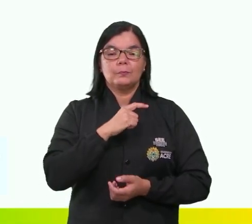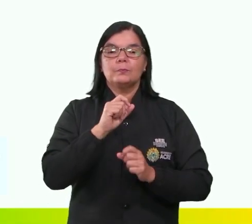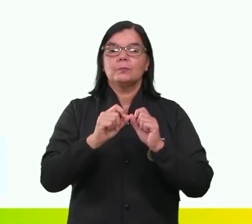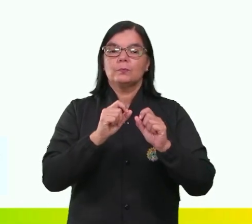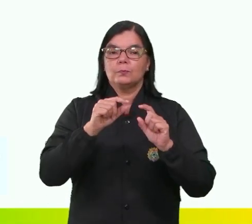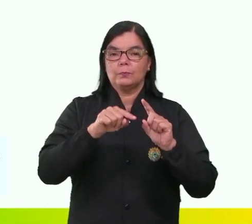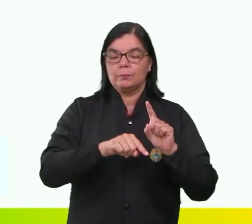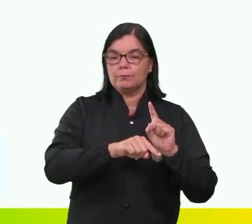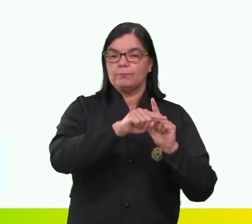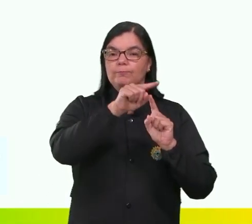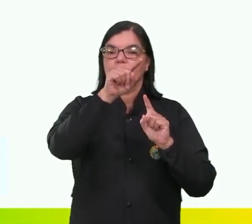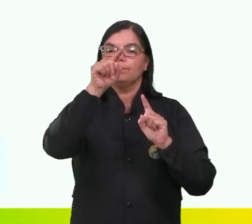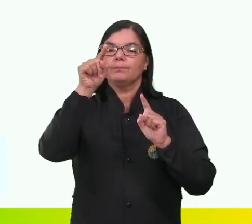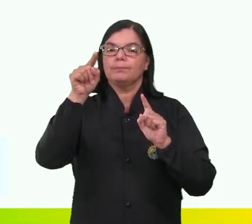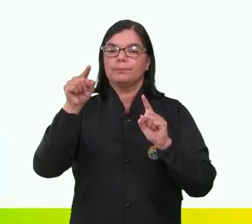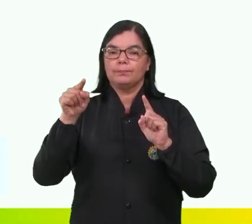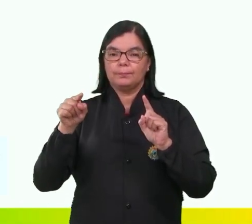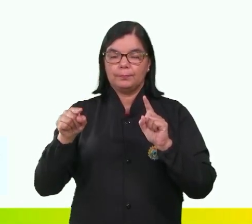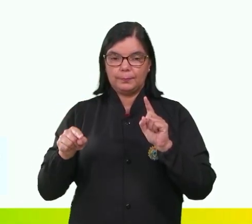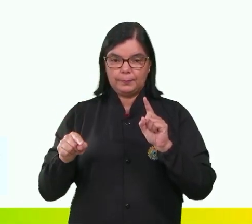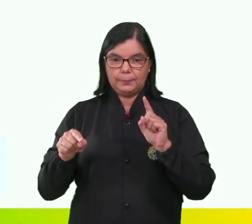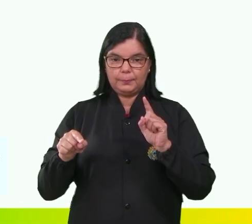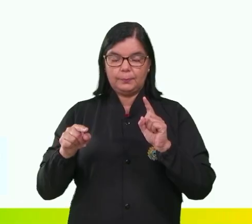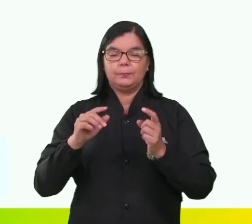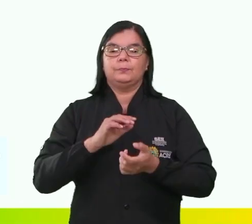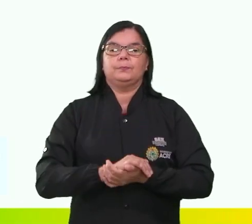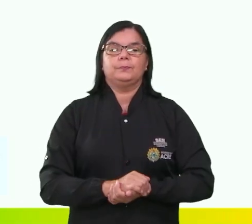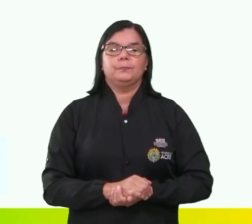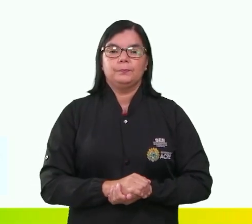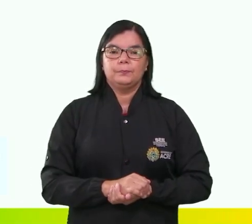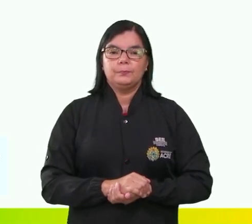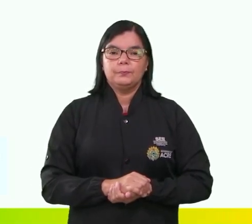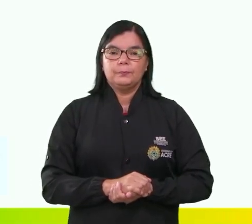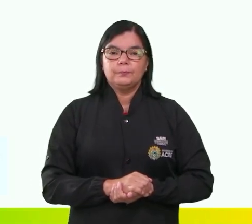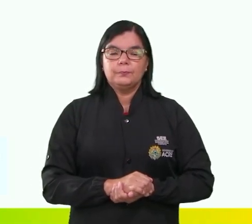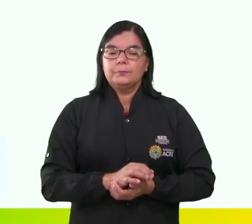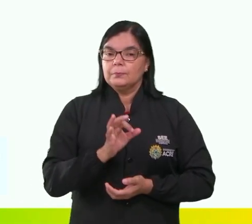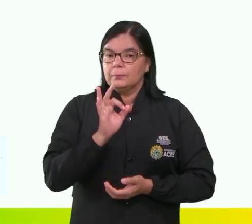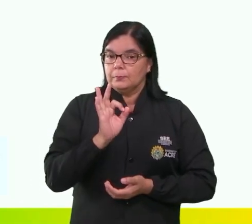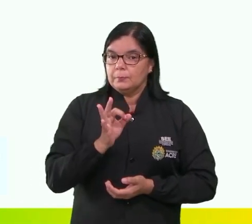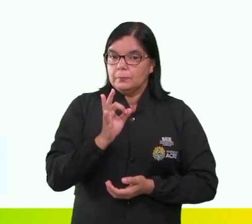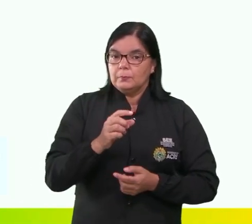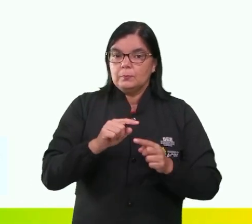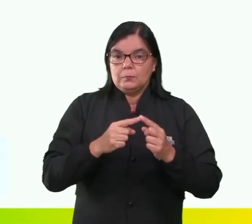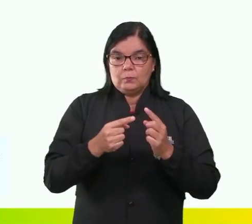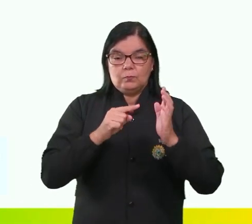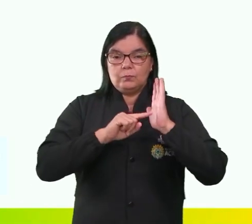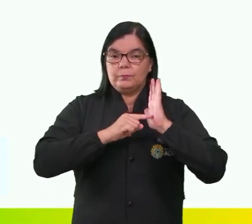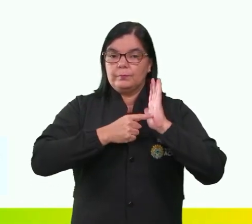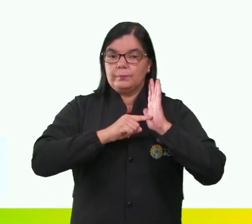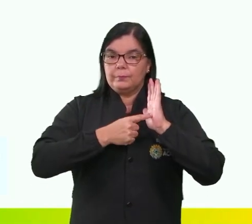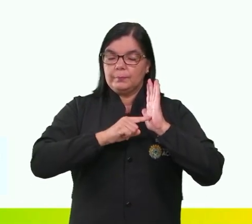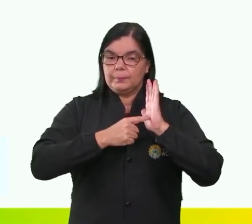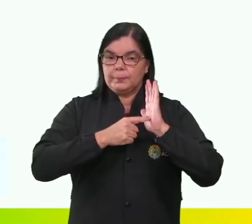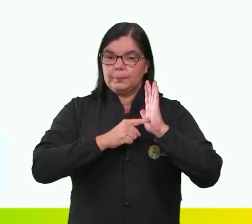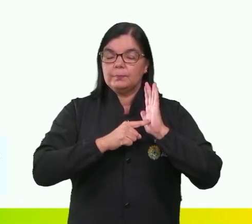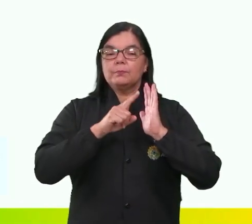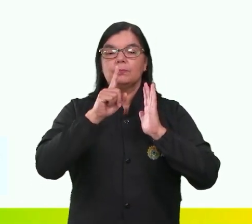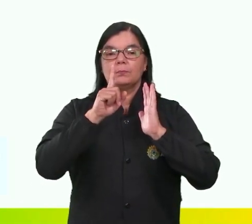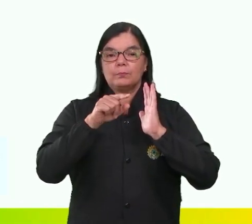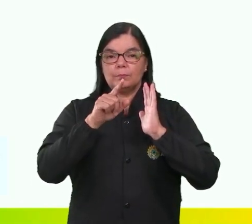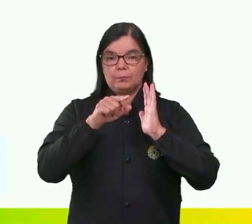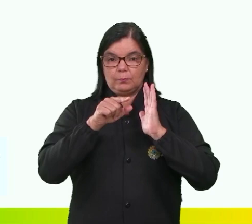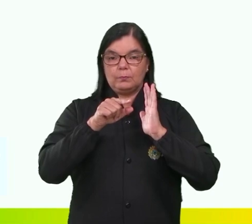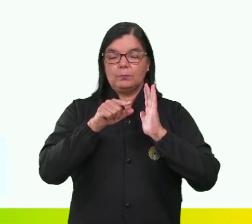concavidade é voltada para baixo, certo? E esse ponto aqui é o ponto